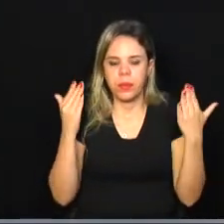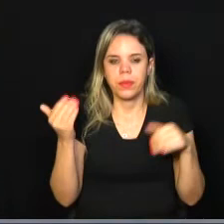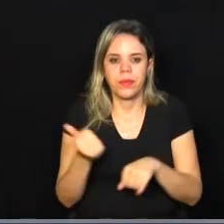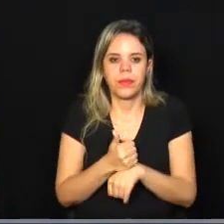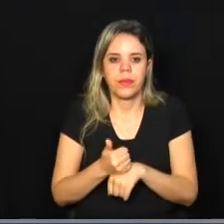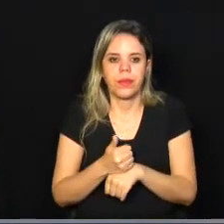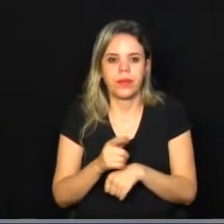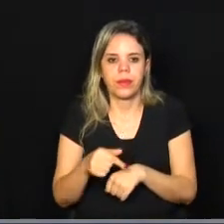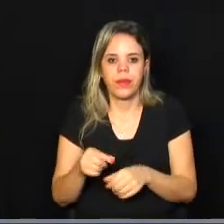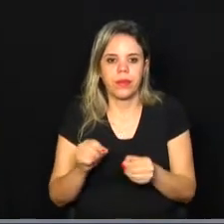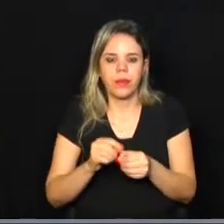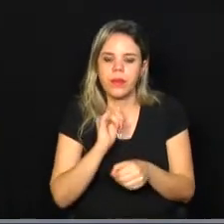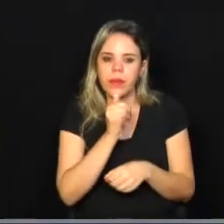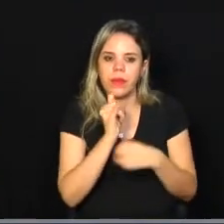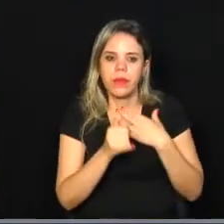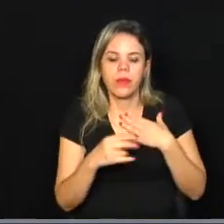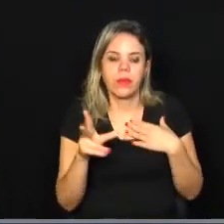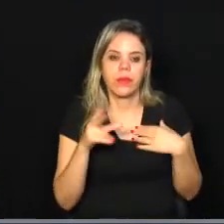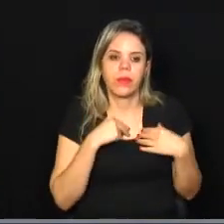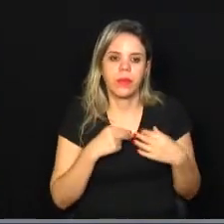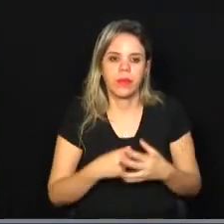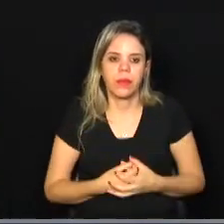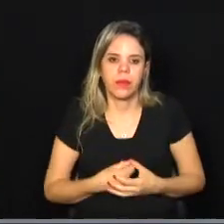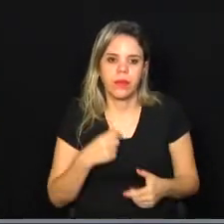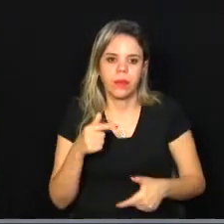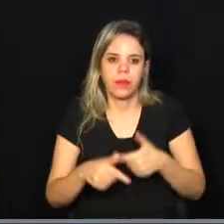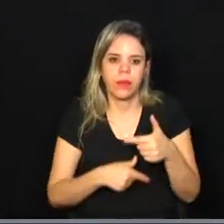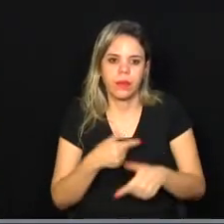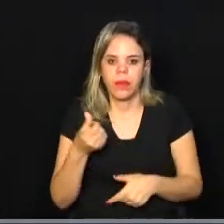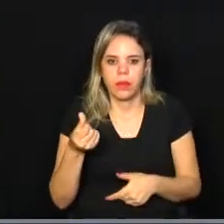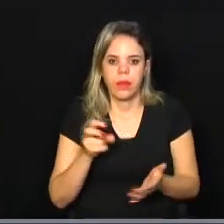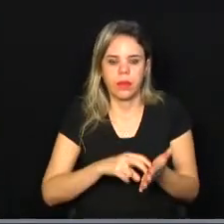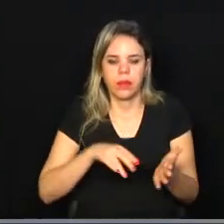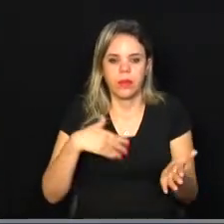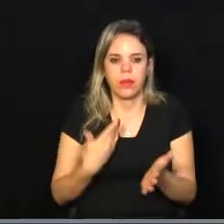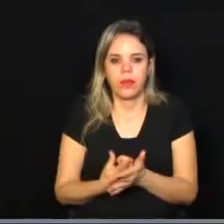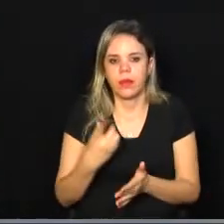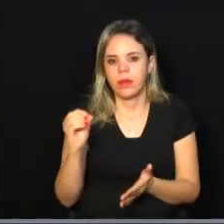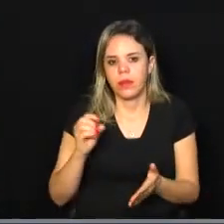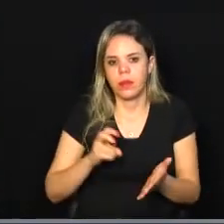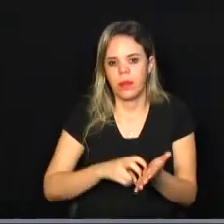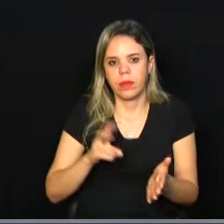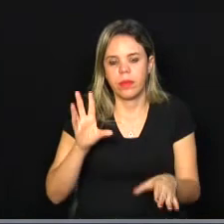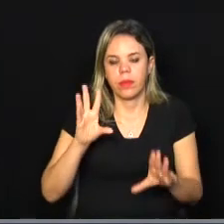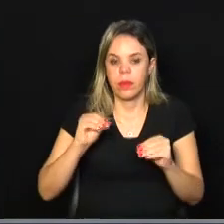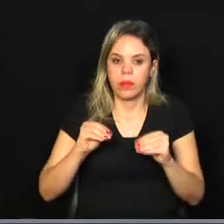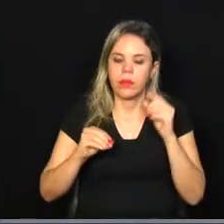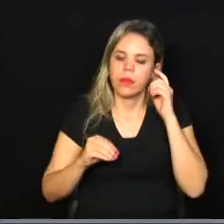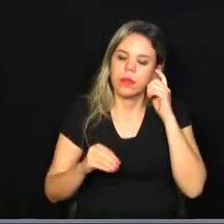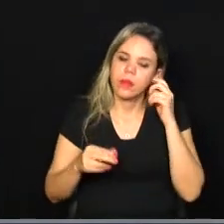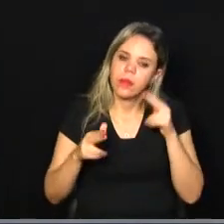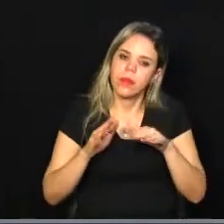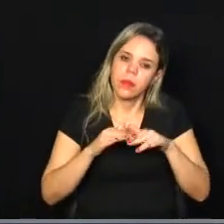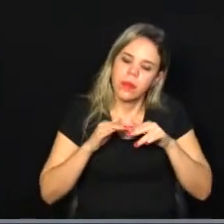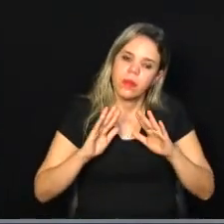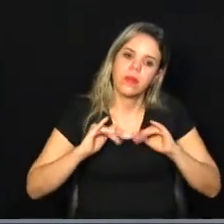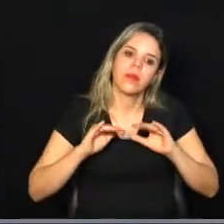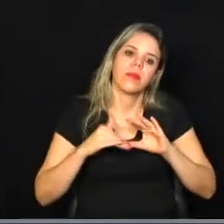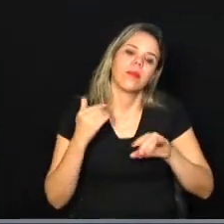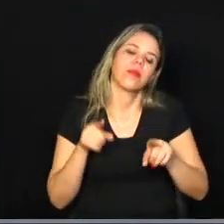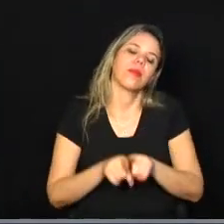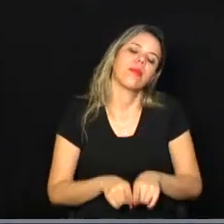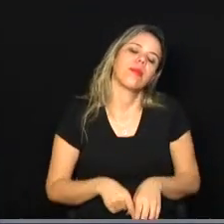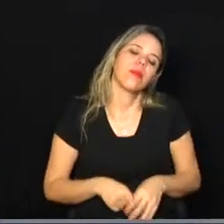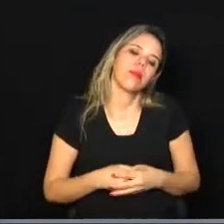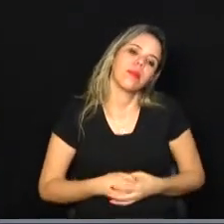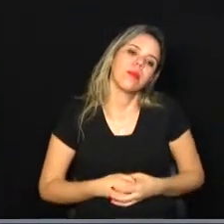e eles me falam assim, nossa, eu estou trabalhando das 6 da manhã até as 10 da noite por conta da demanda. Agora também,